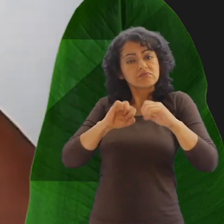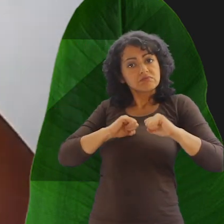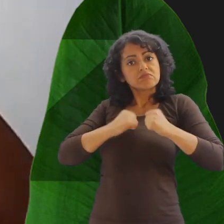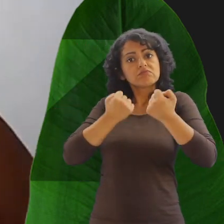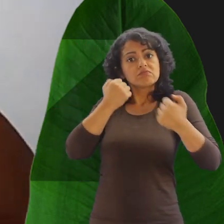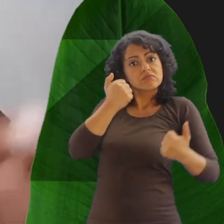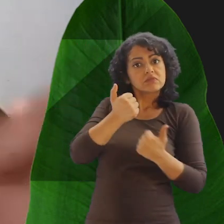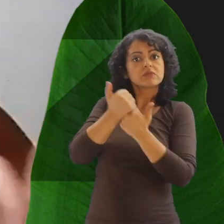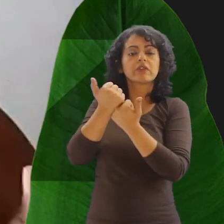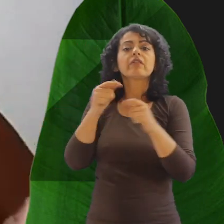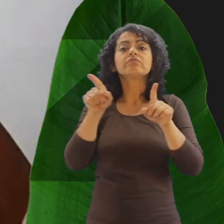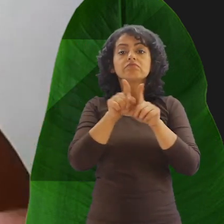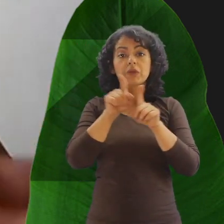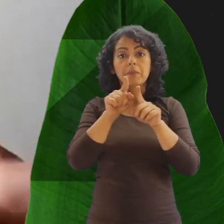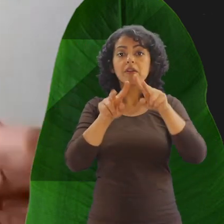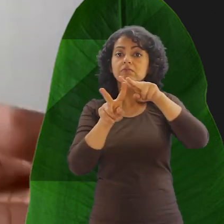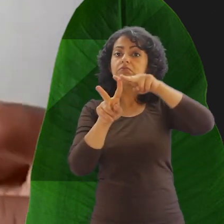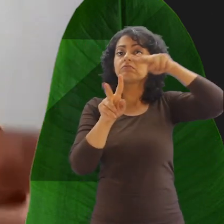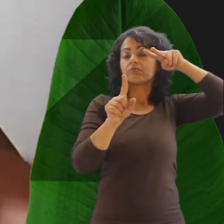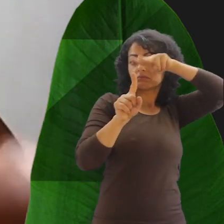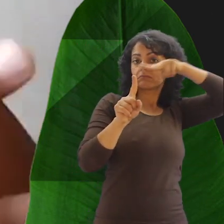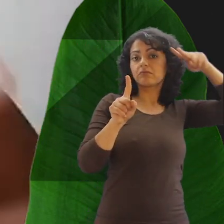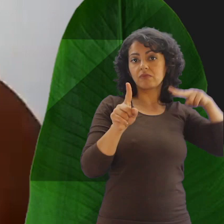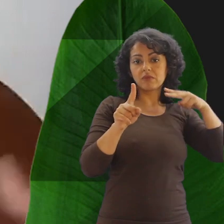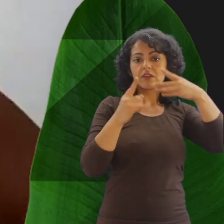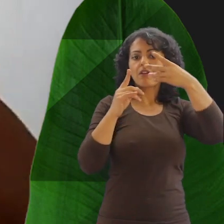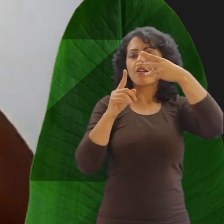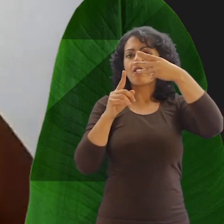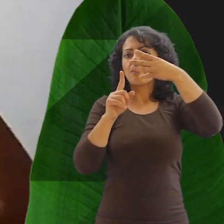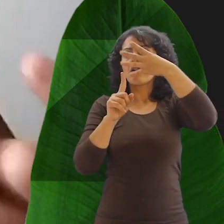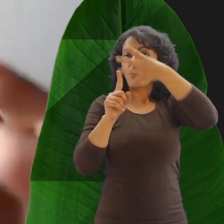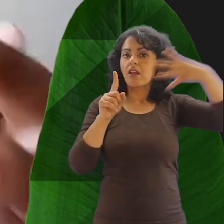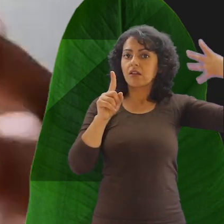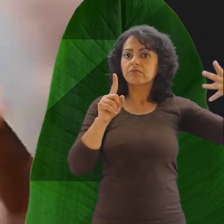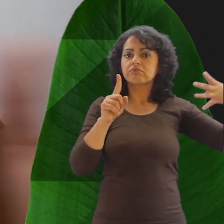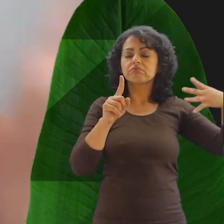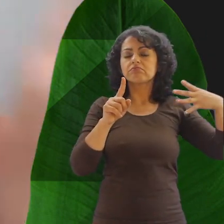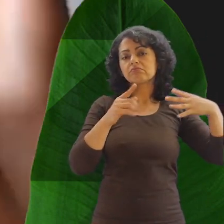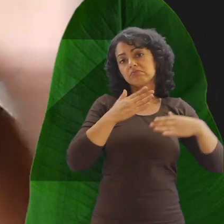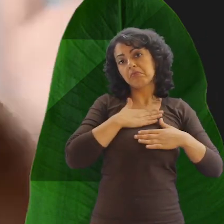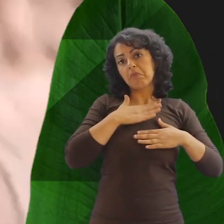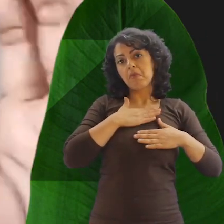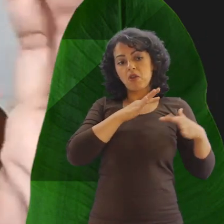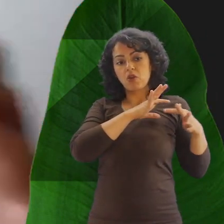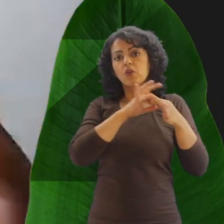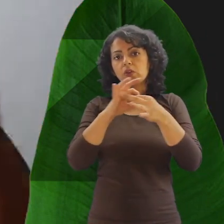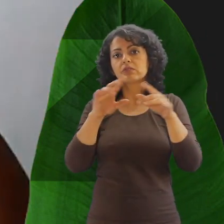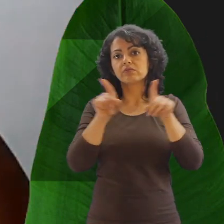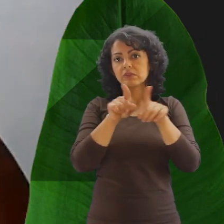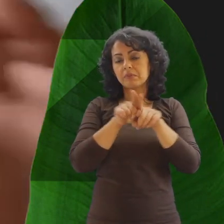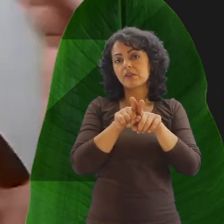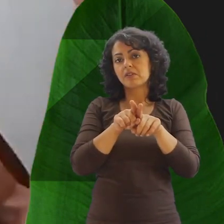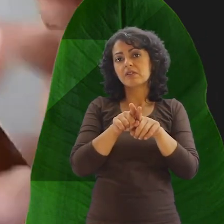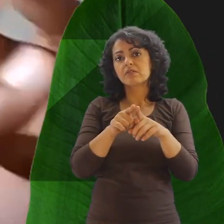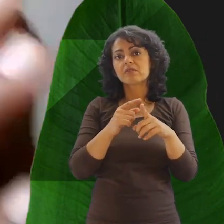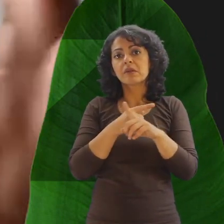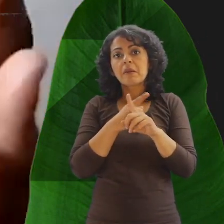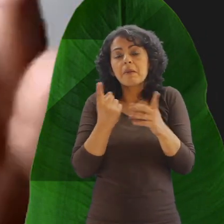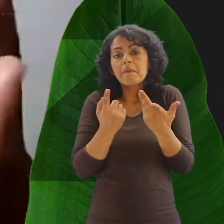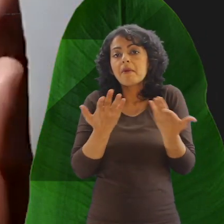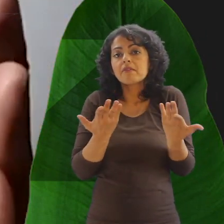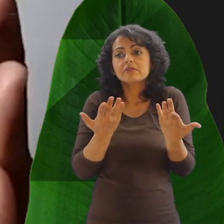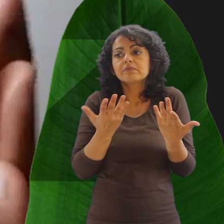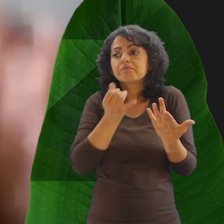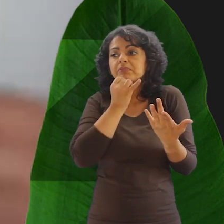aliada da perspectiva LGBTQI, a minha pauta também, LGBTQI+,